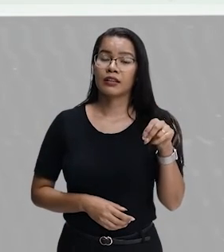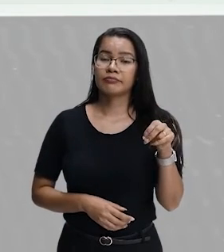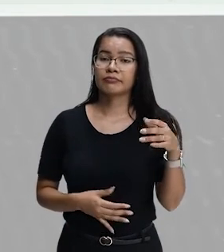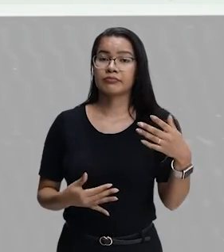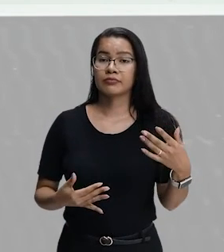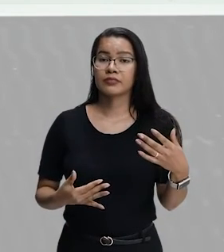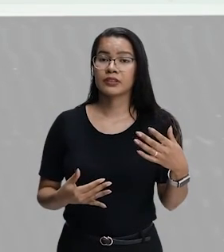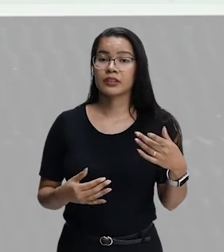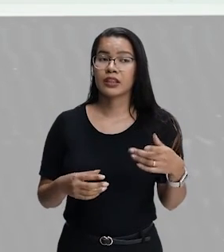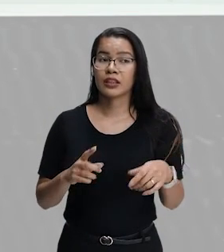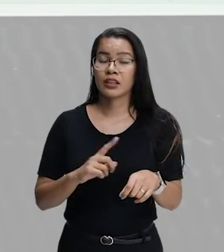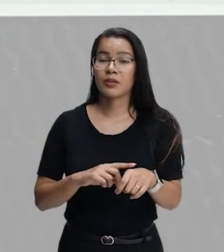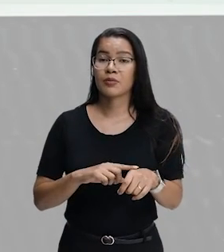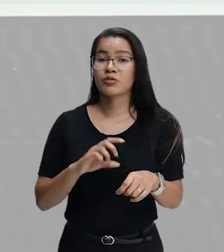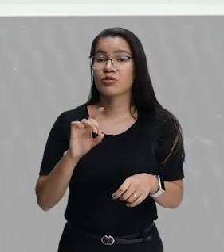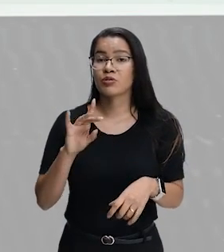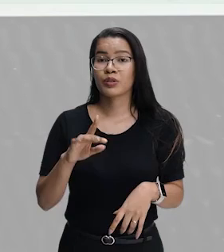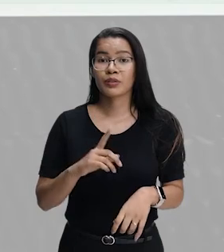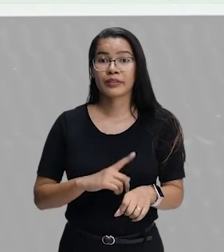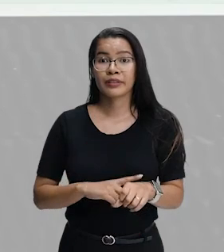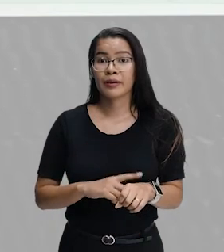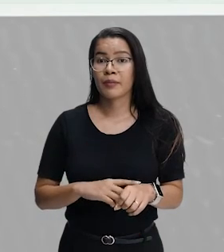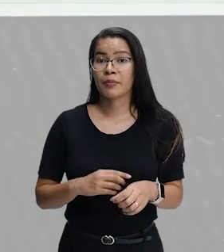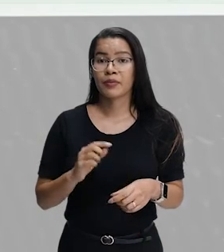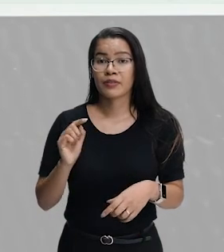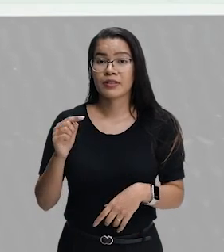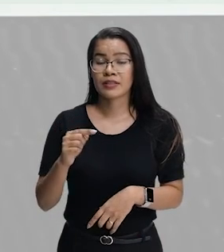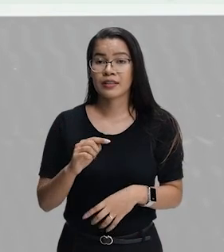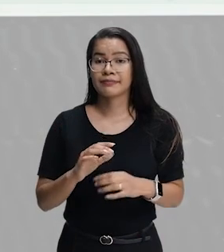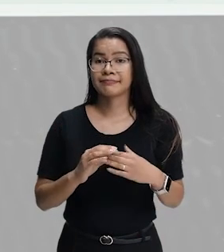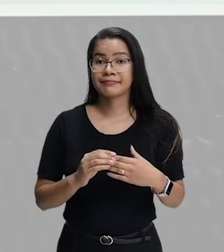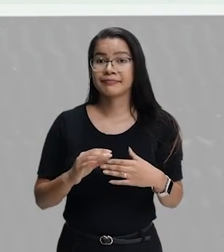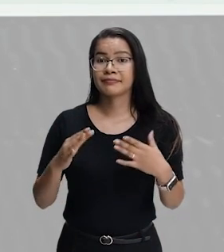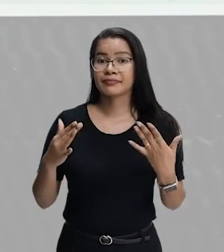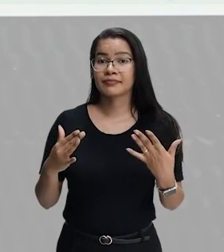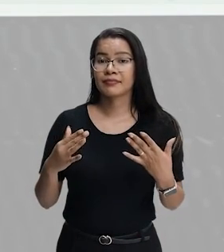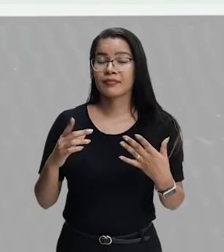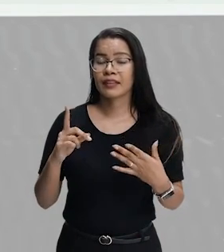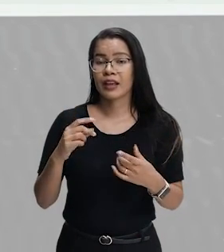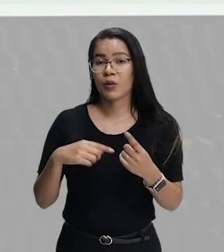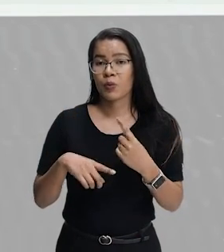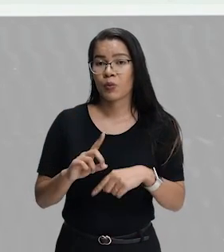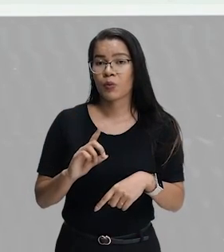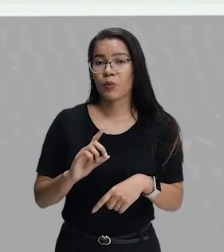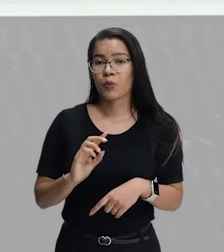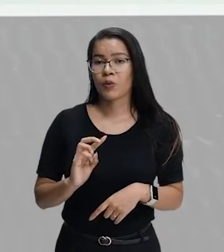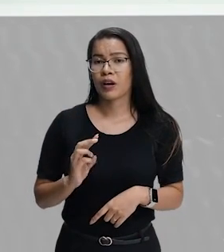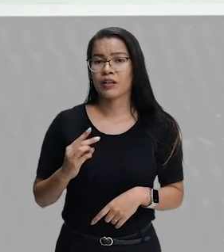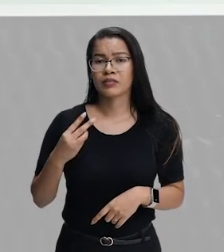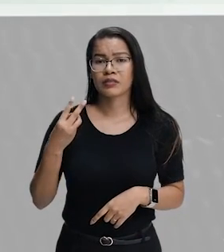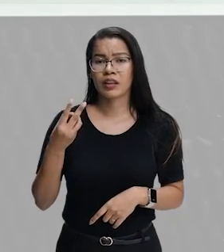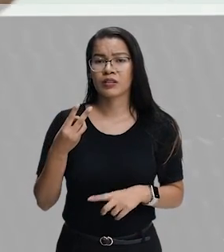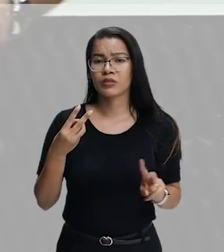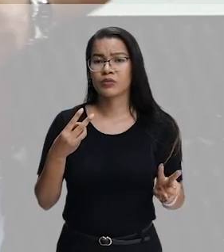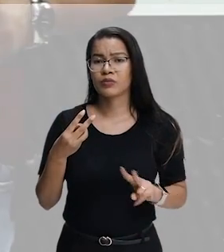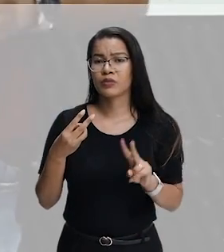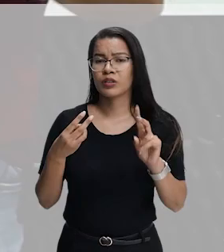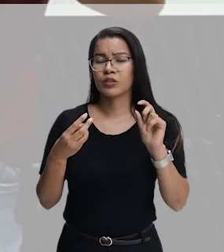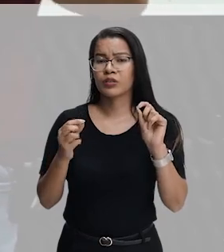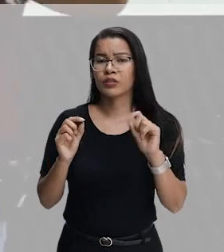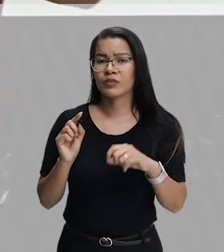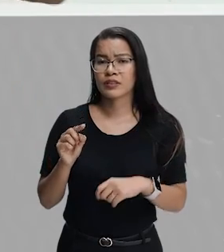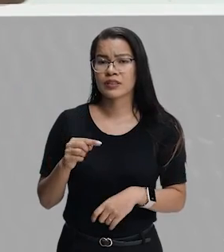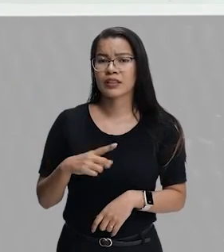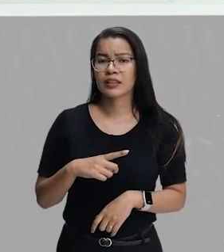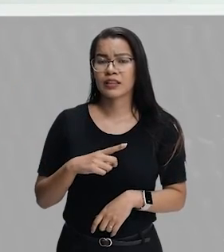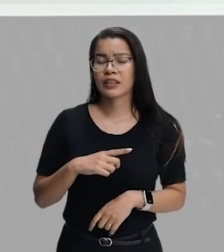nesse caso aqui é tempo. Só que esse tempo aqui, quando você eleva, esse tempo aqui está elevado ao quadrado, né? O valor que você